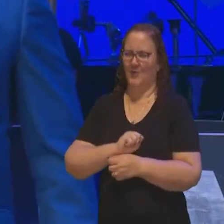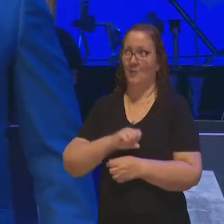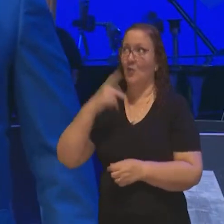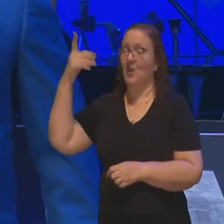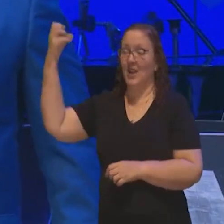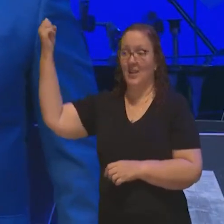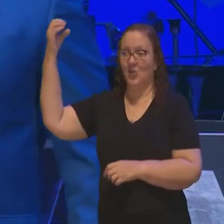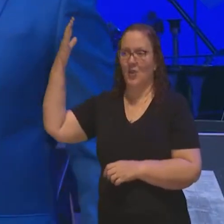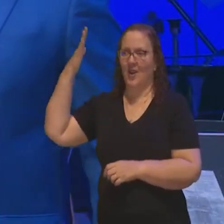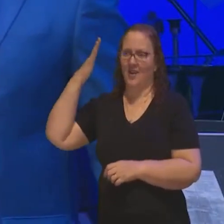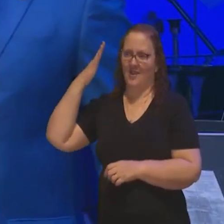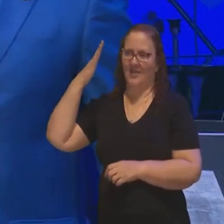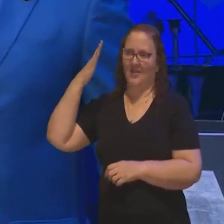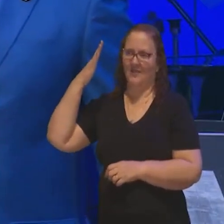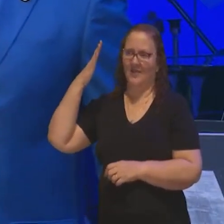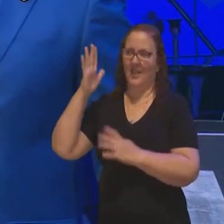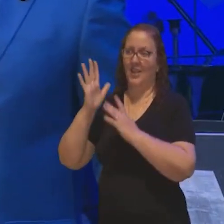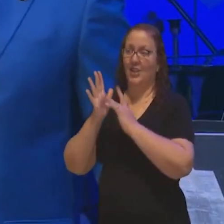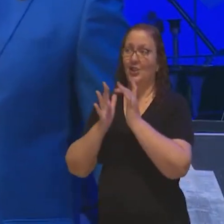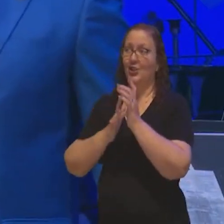A segunda oportunidade.